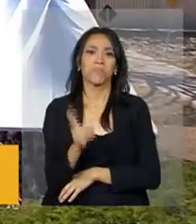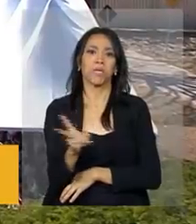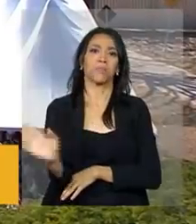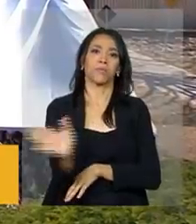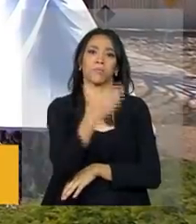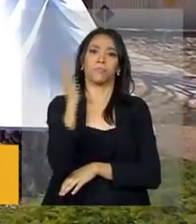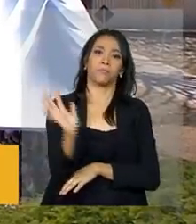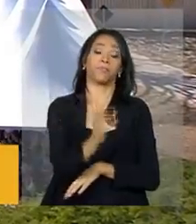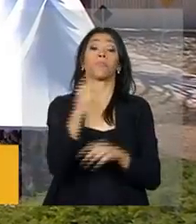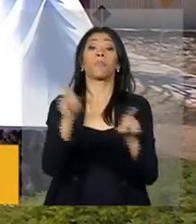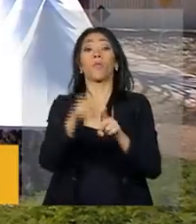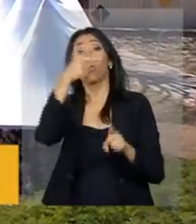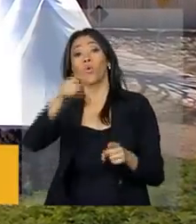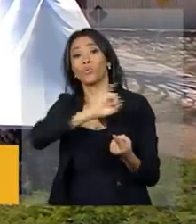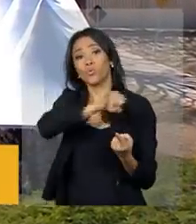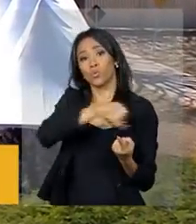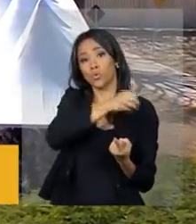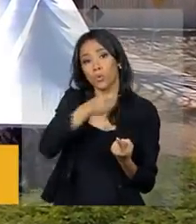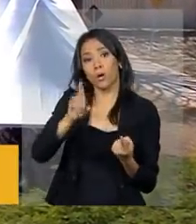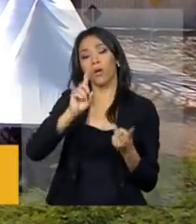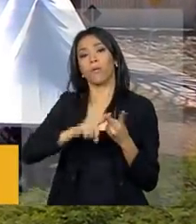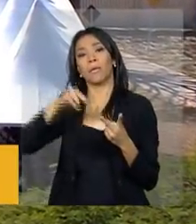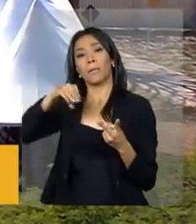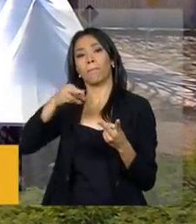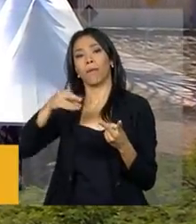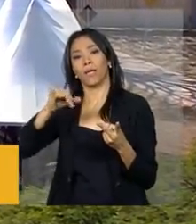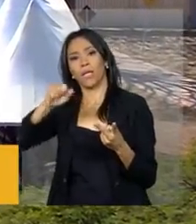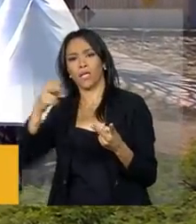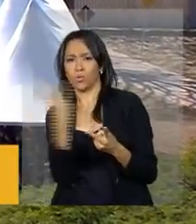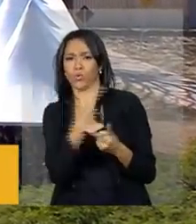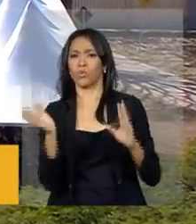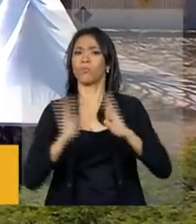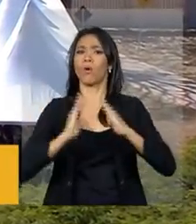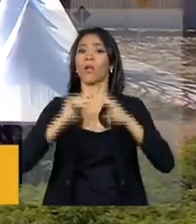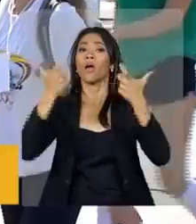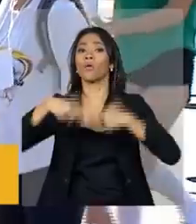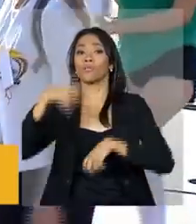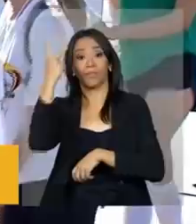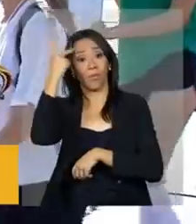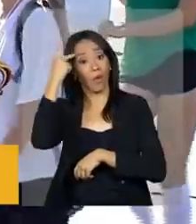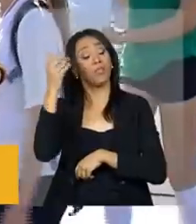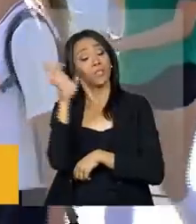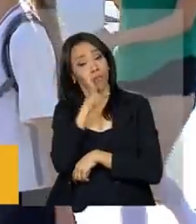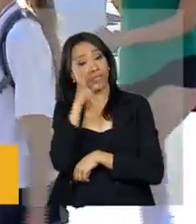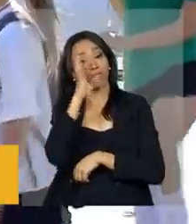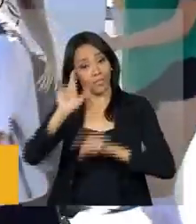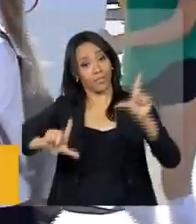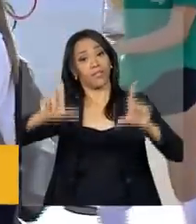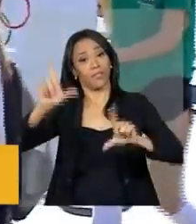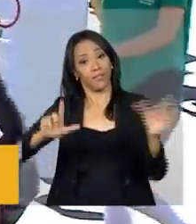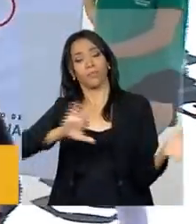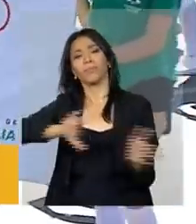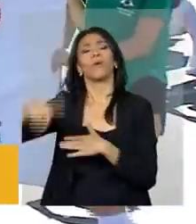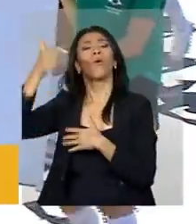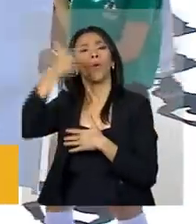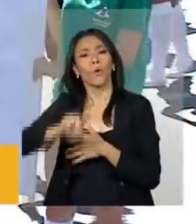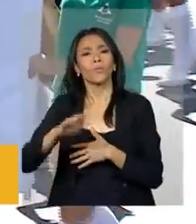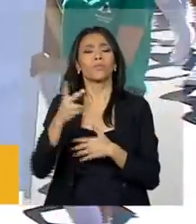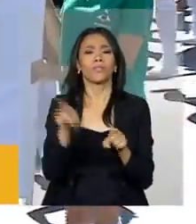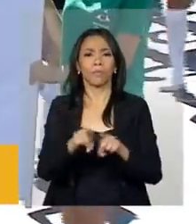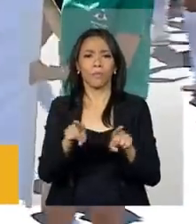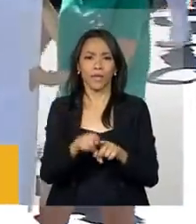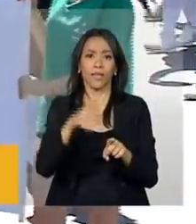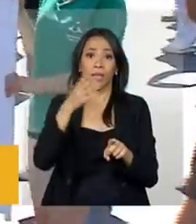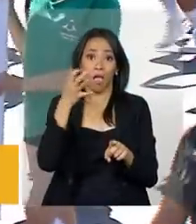Os irmãos João Paulo e Mariana moram em Franca, São Paulo, e estão curtindo o desfile com muito orgulho. Em Caruaru, Pernambuco,